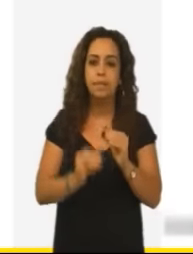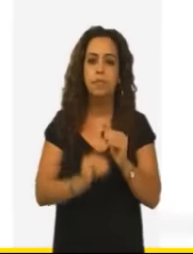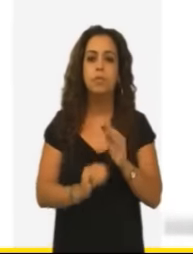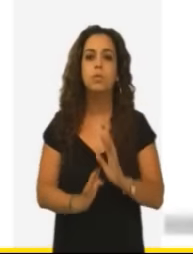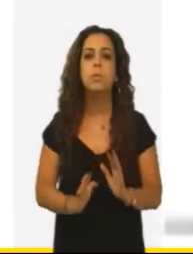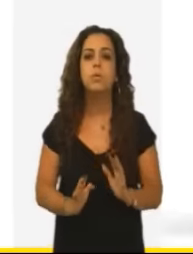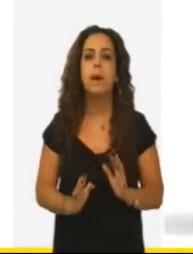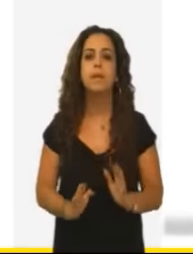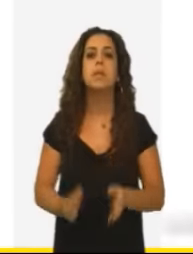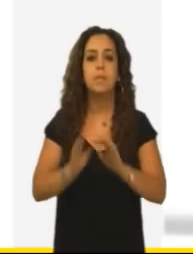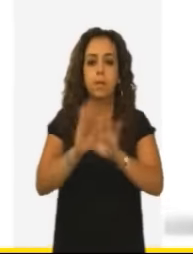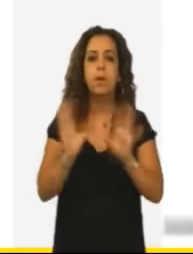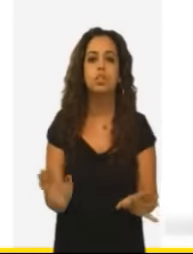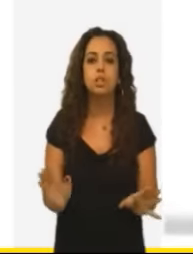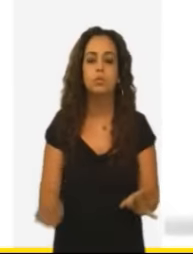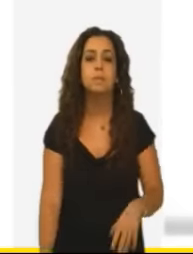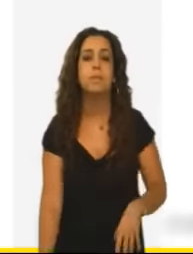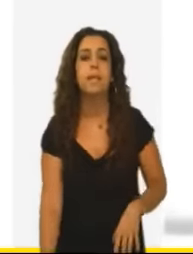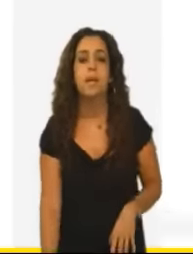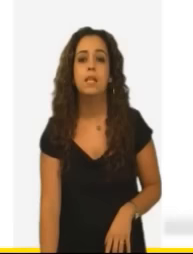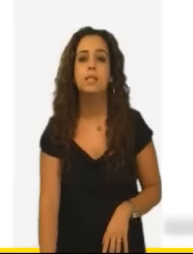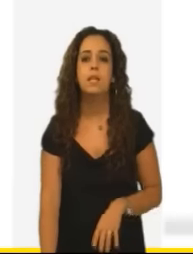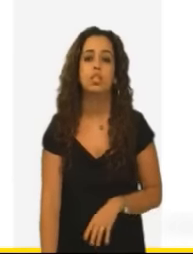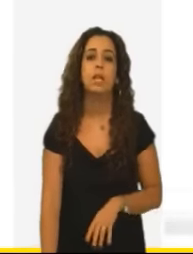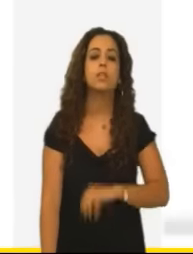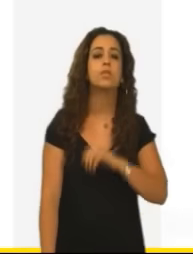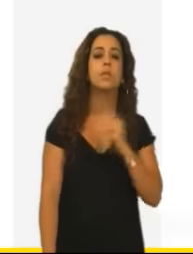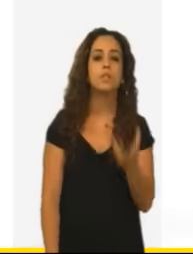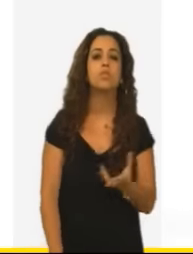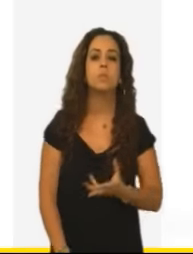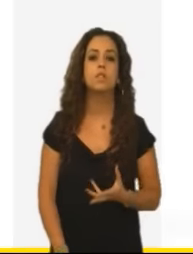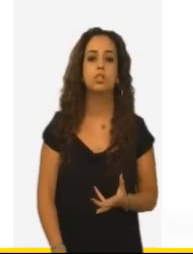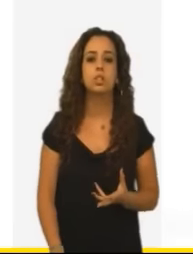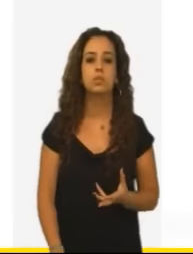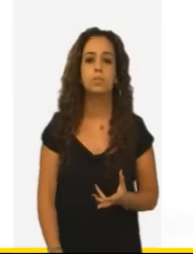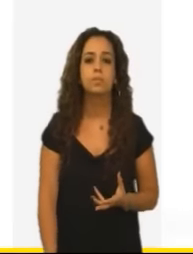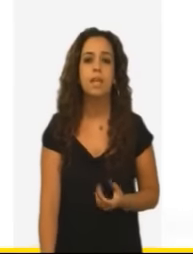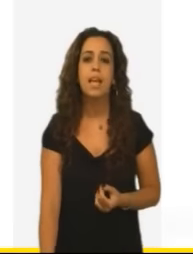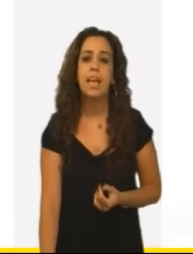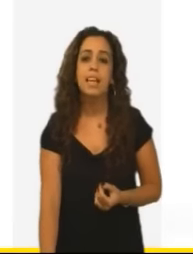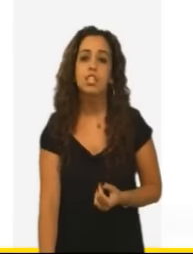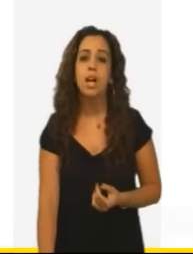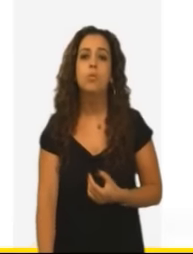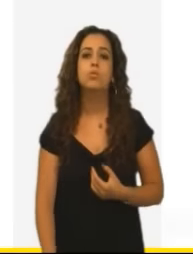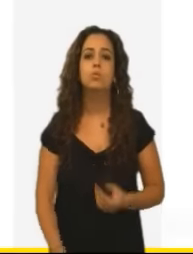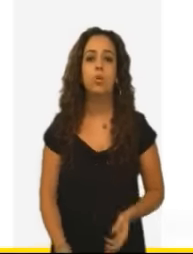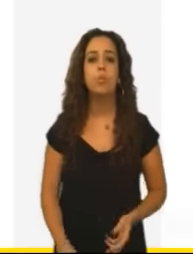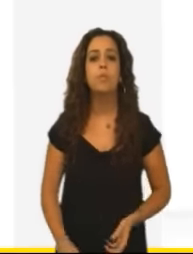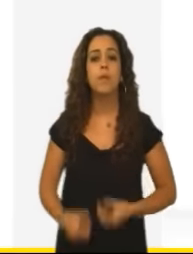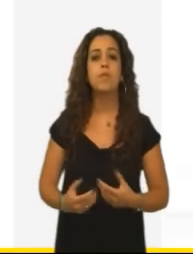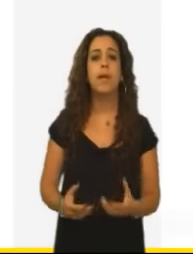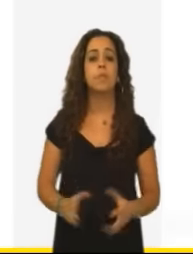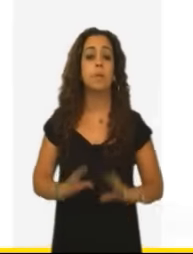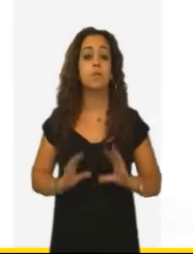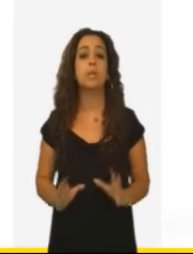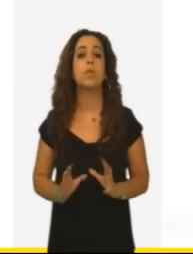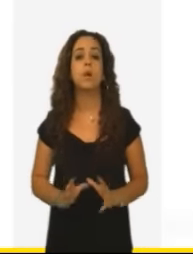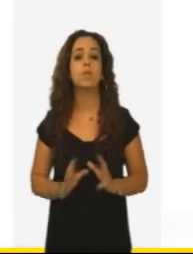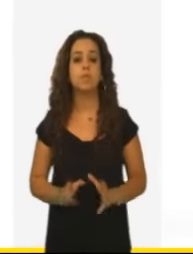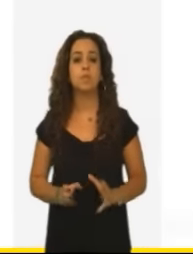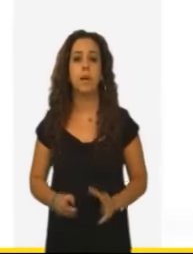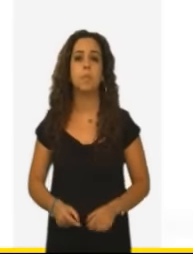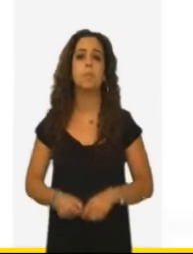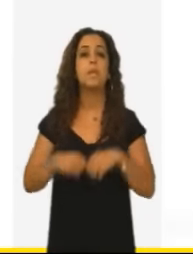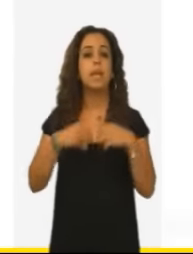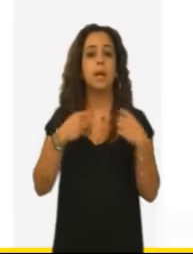aí pegar e definir um pouco mais, mas é um artigo. Esse candidato vai ser um substantivo. Já o estudou é um verbo, mas o que